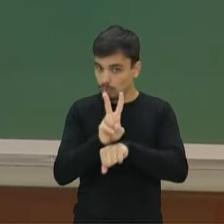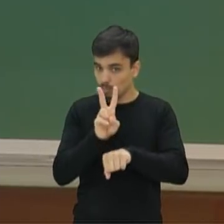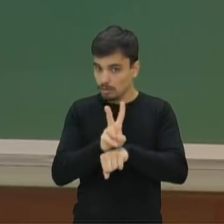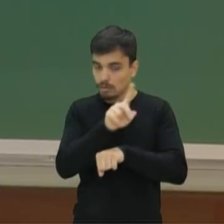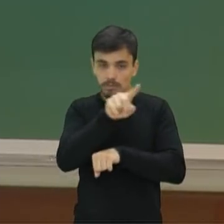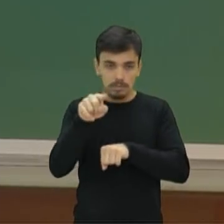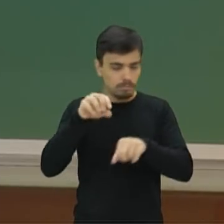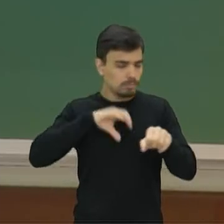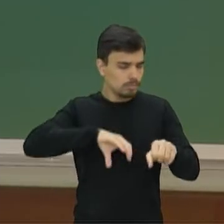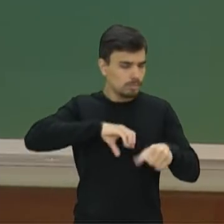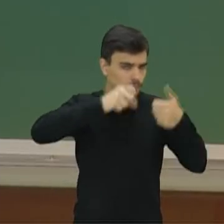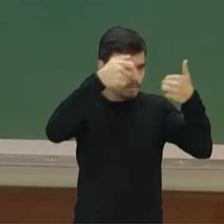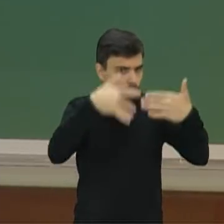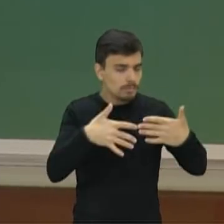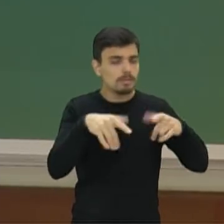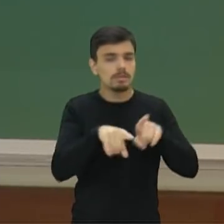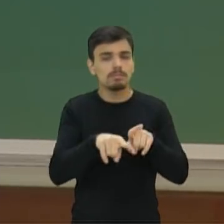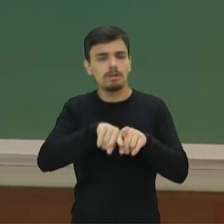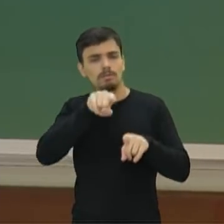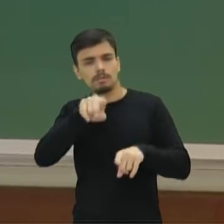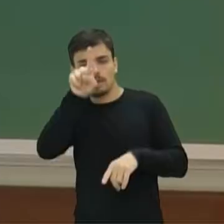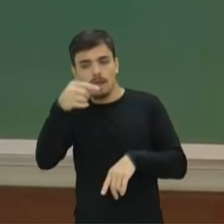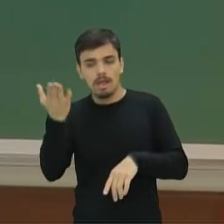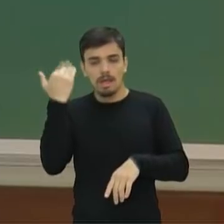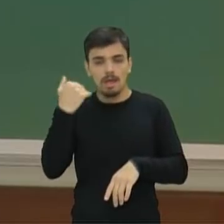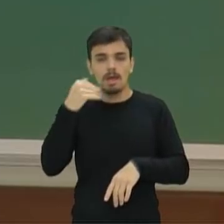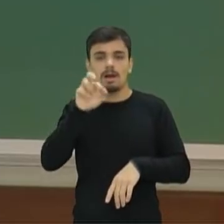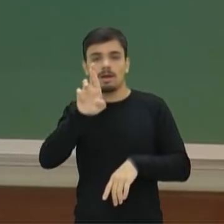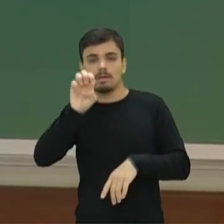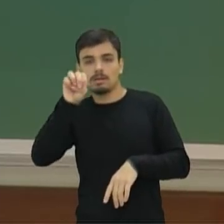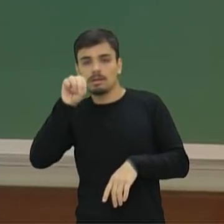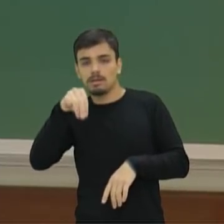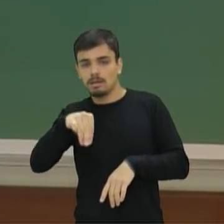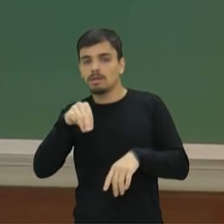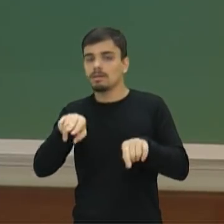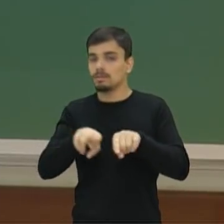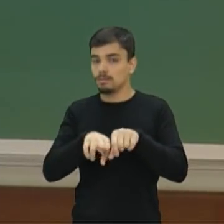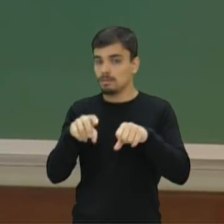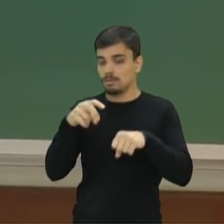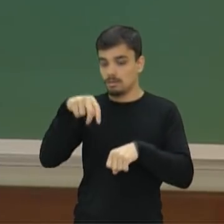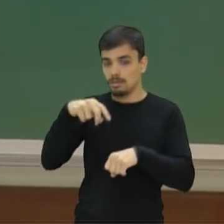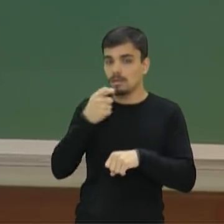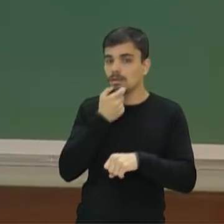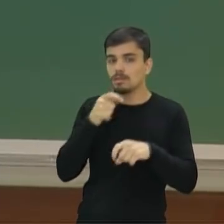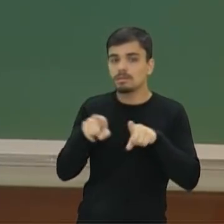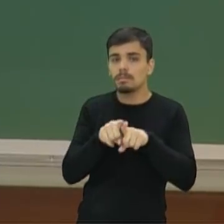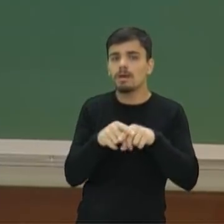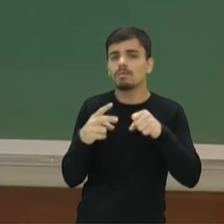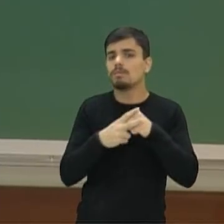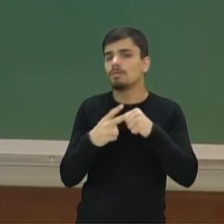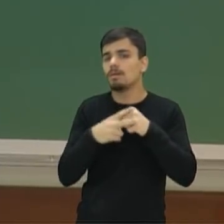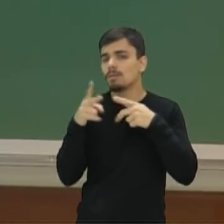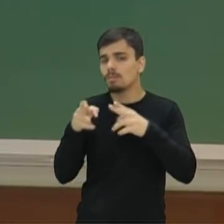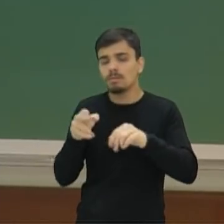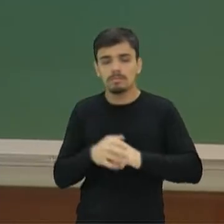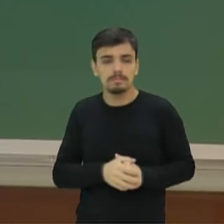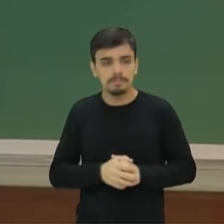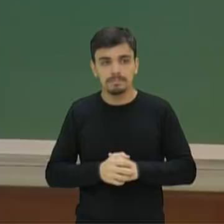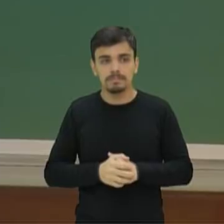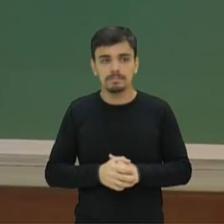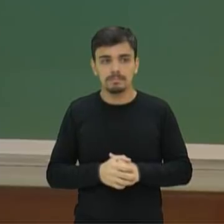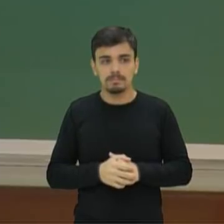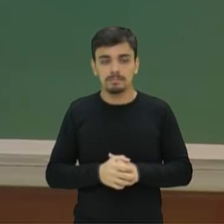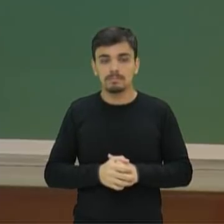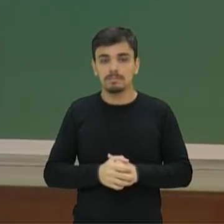Em português eu digo, você era, vocês eram. Em inglês eu uso o mesmo verbo. Na negativa, o que eu faço? Eu vou colocar